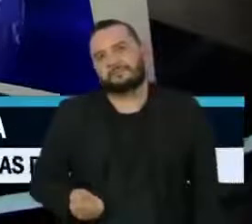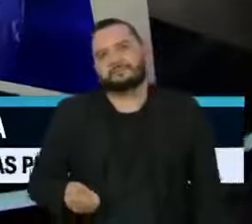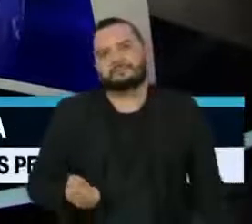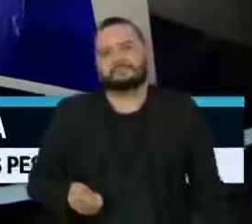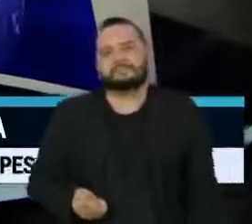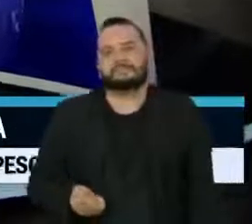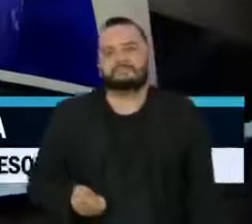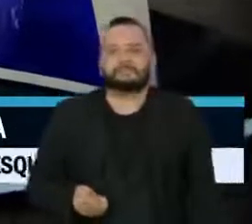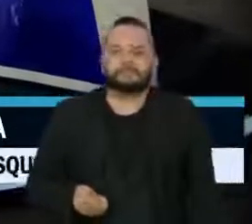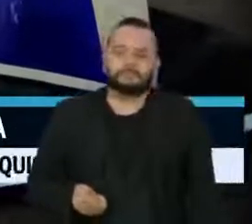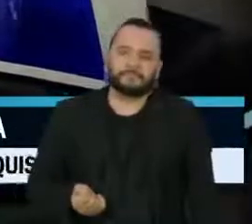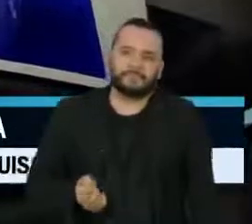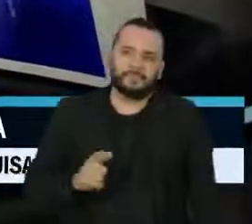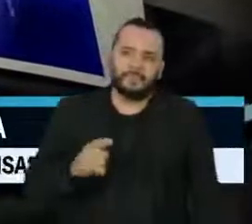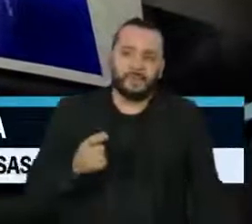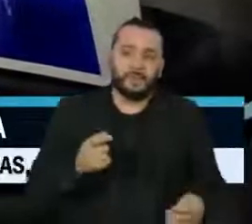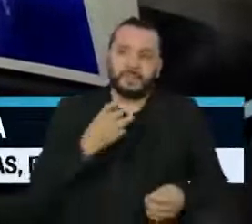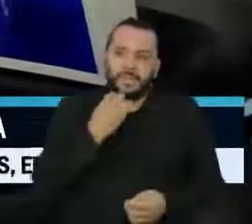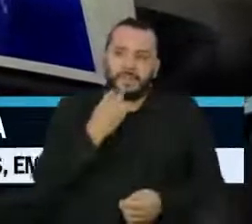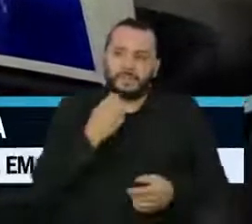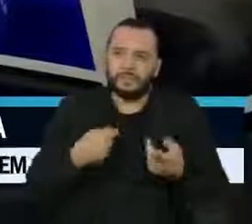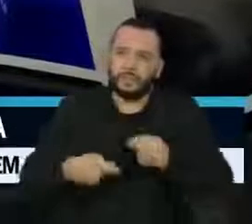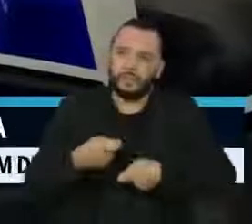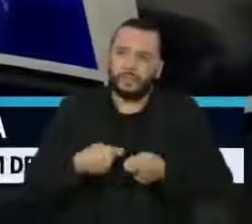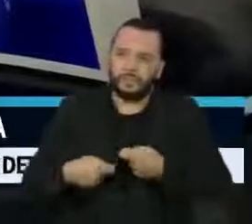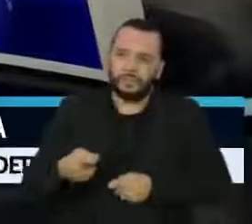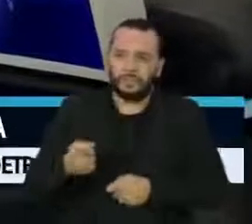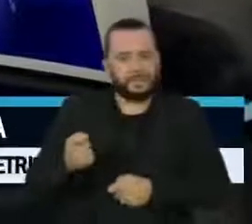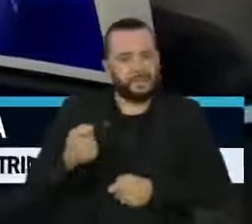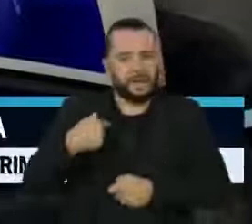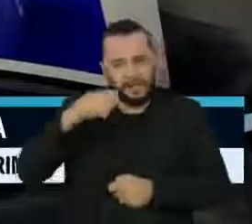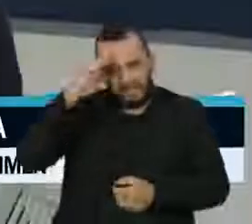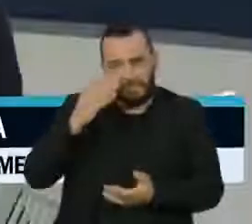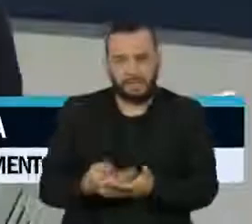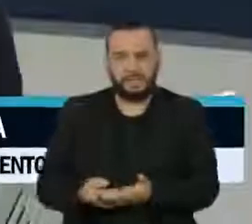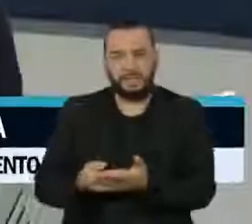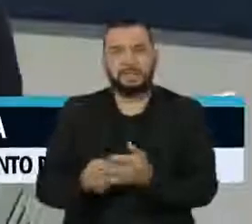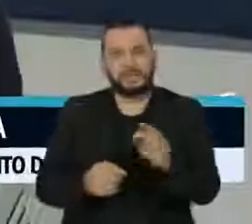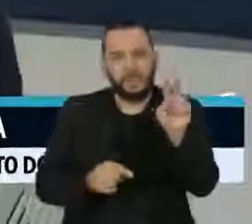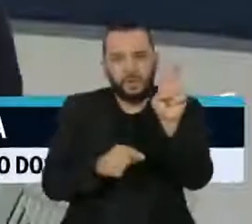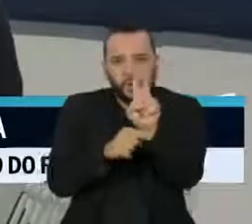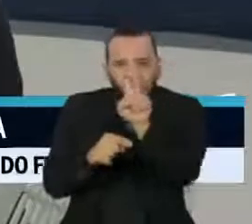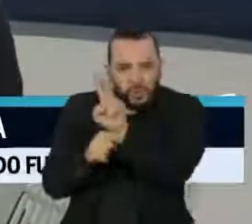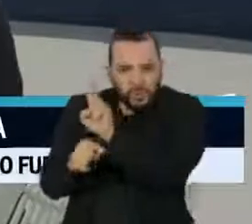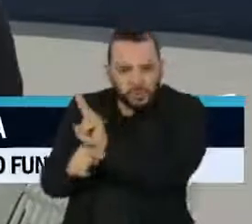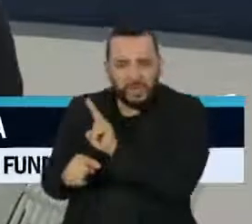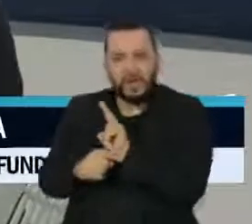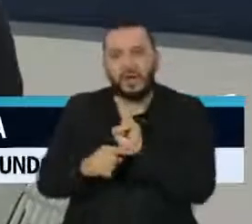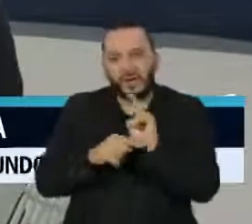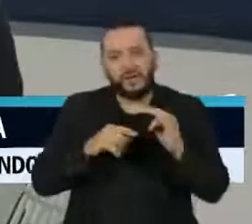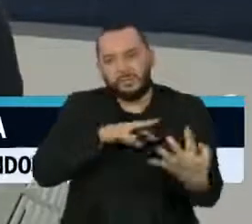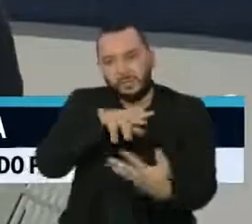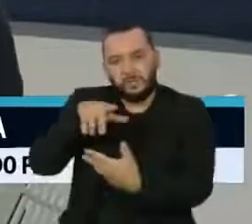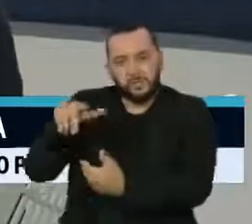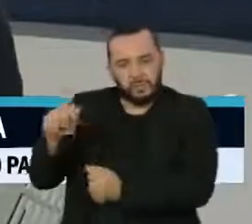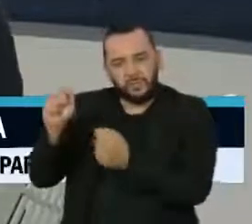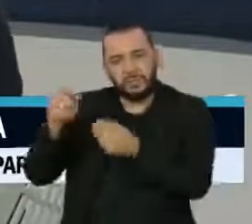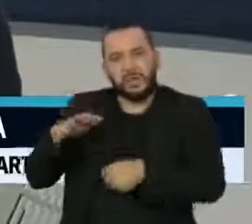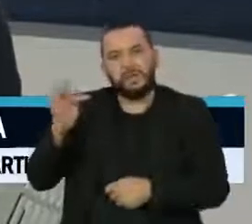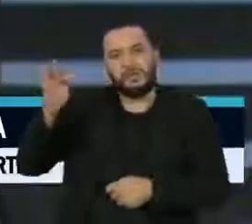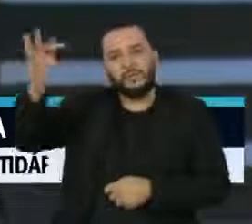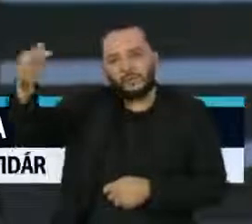Senes, os economistas acreditam em uma concertação global para deixar um planeta viável para as novas gerações como